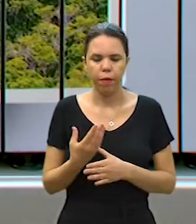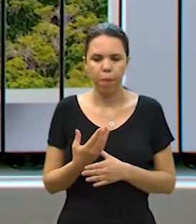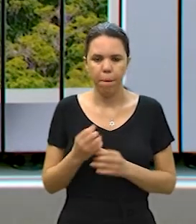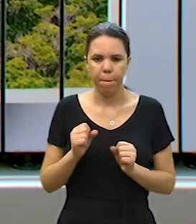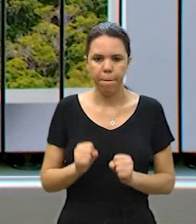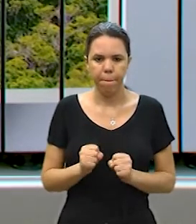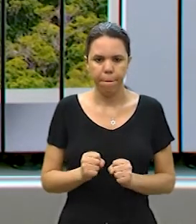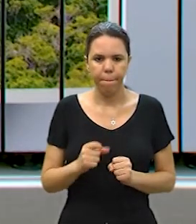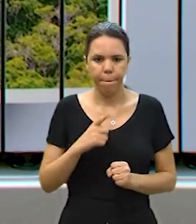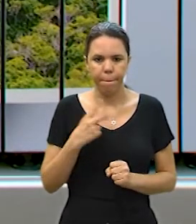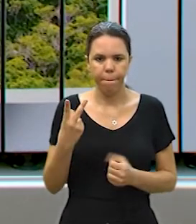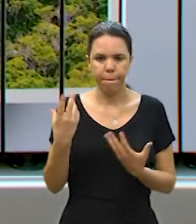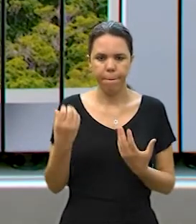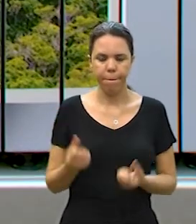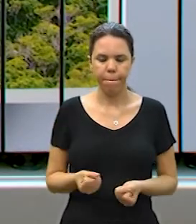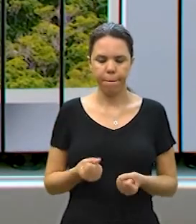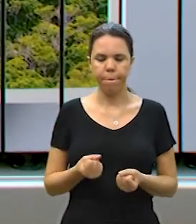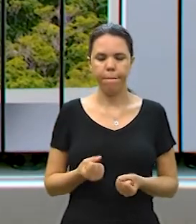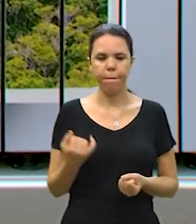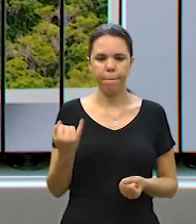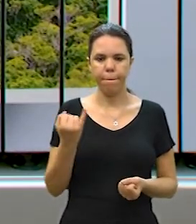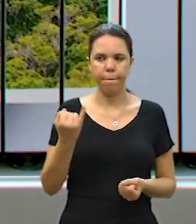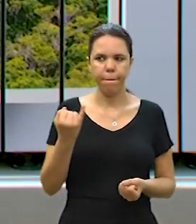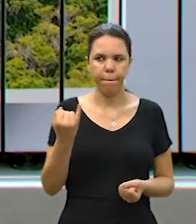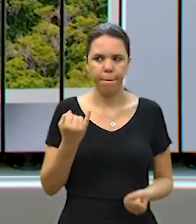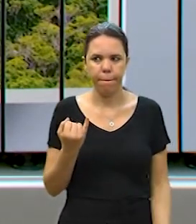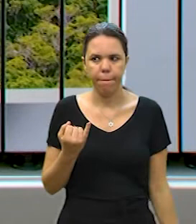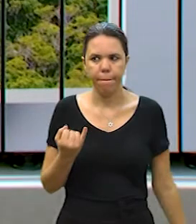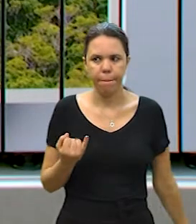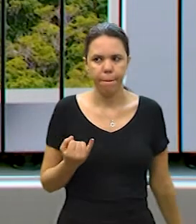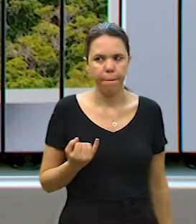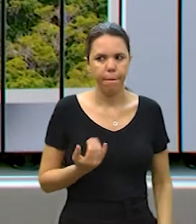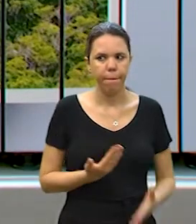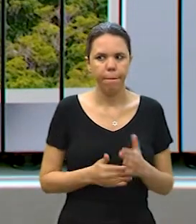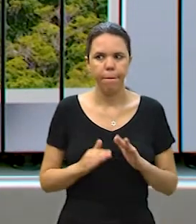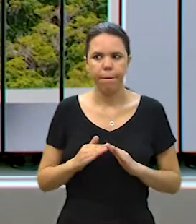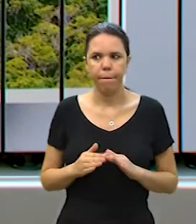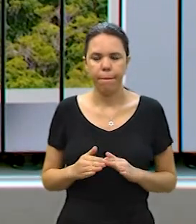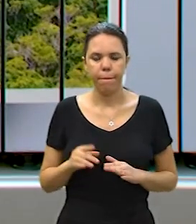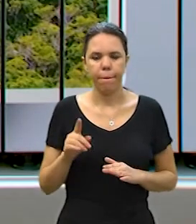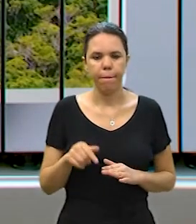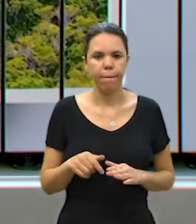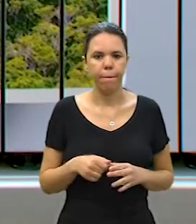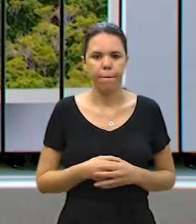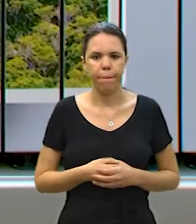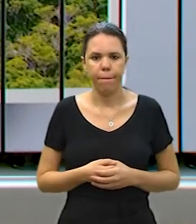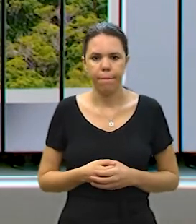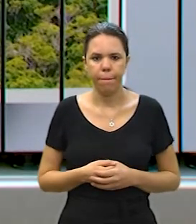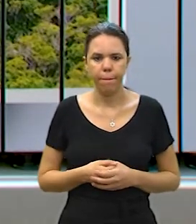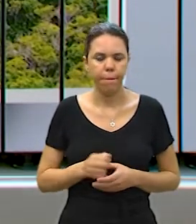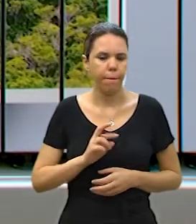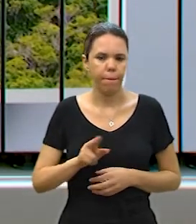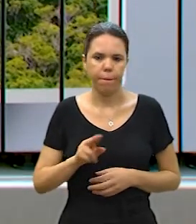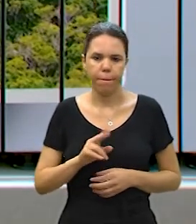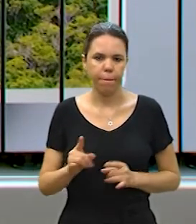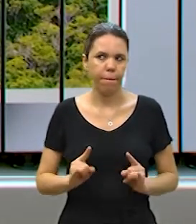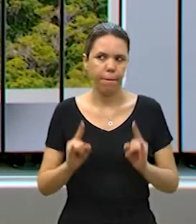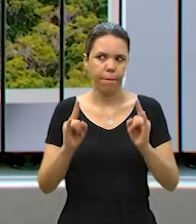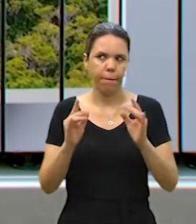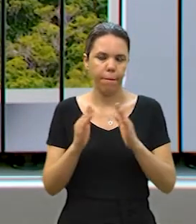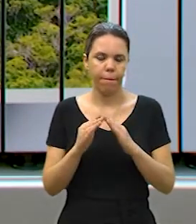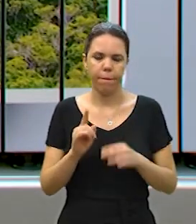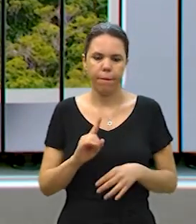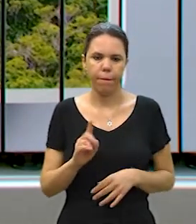ser reconhecida nessa sua importância. E a escola, ela não é o prédio, né? A